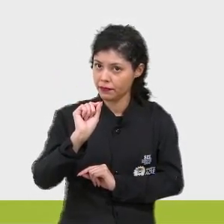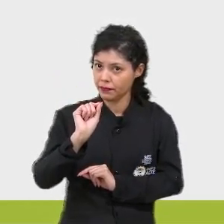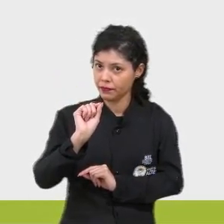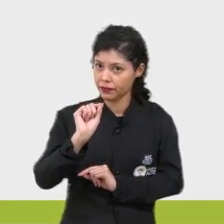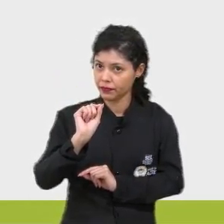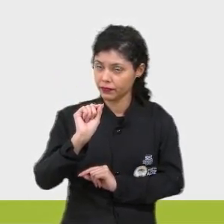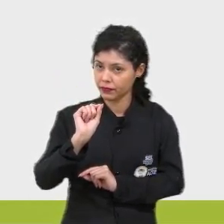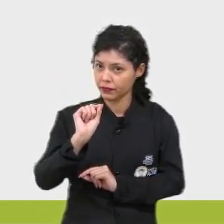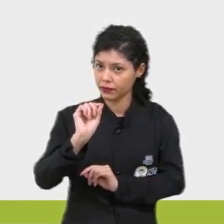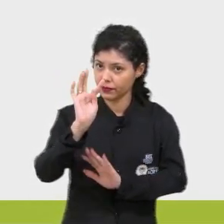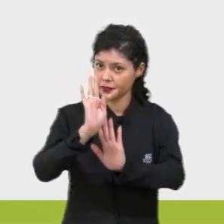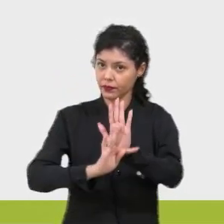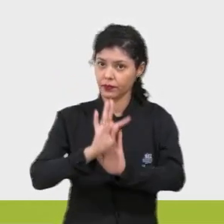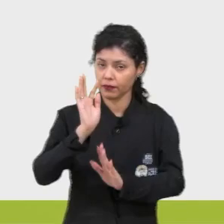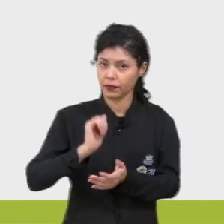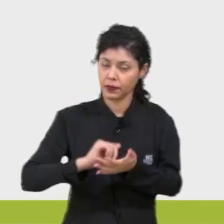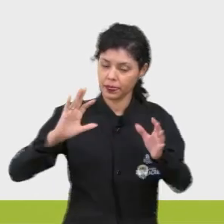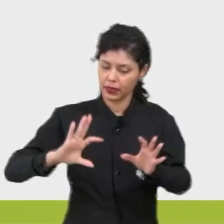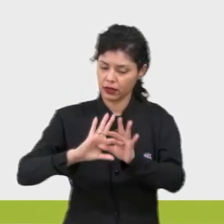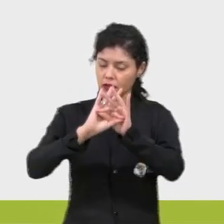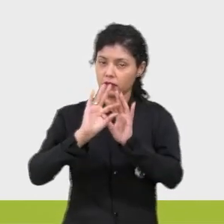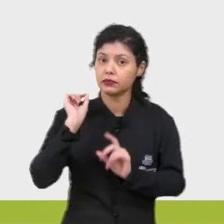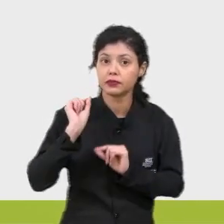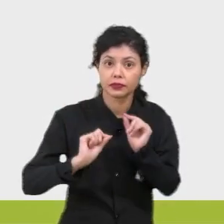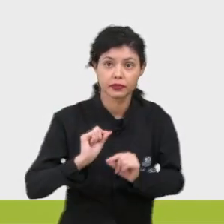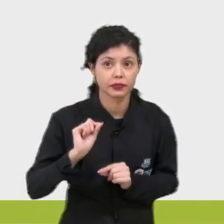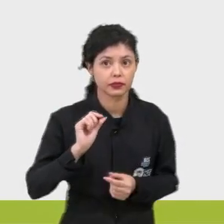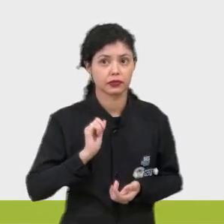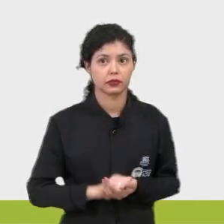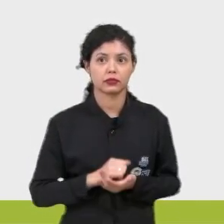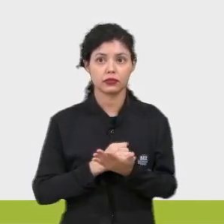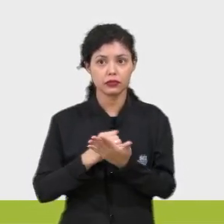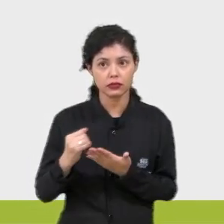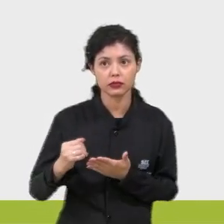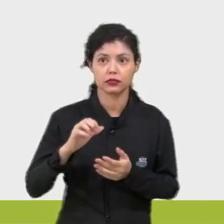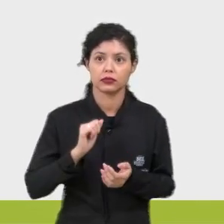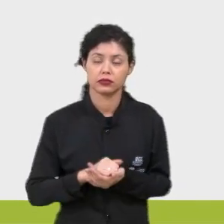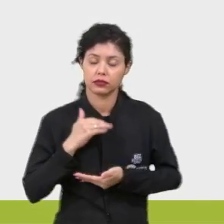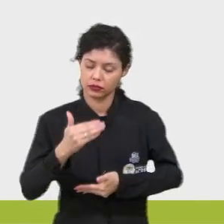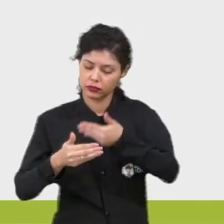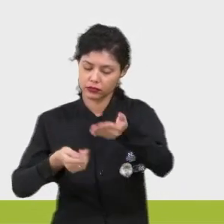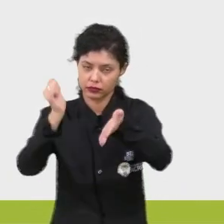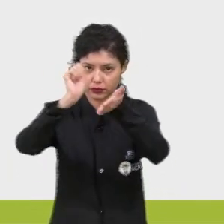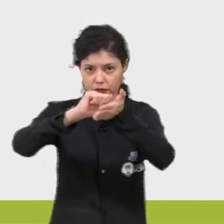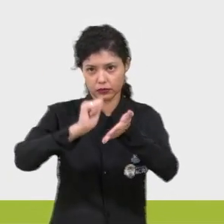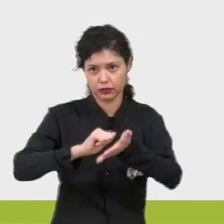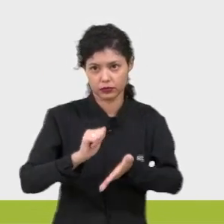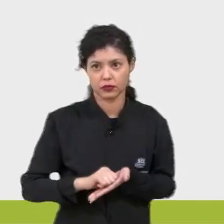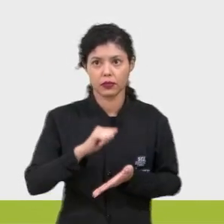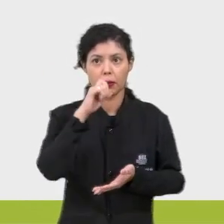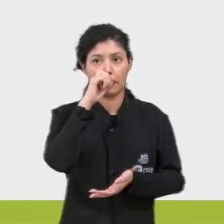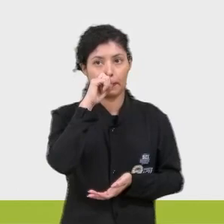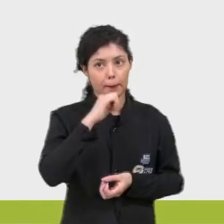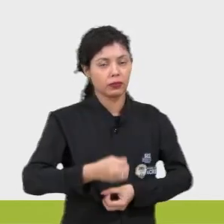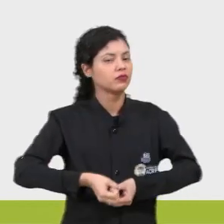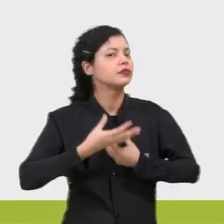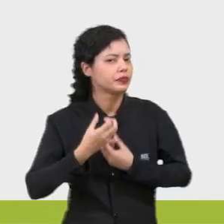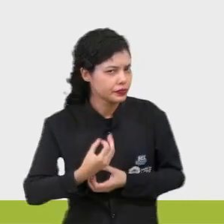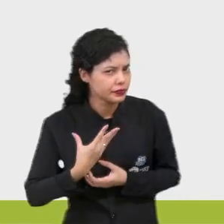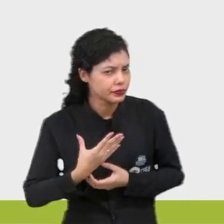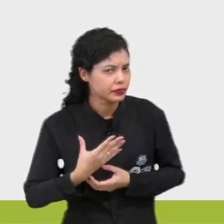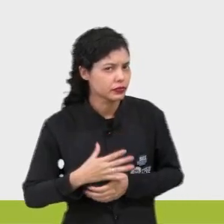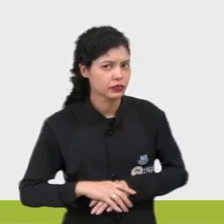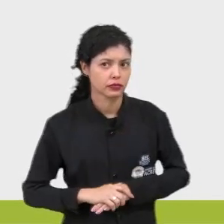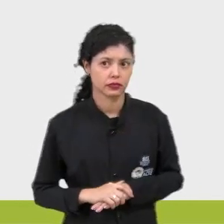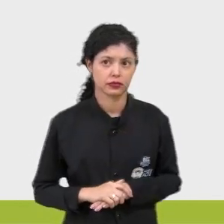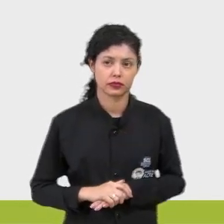um texto que constitui uma mescla, pois, letra A, introduz procedimentos prescritos